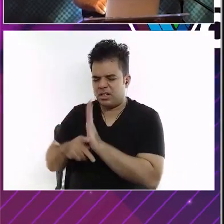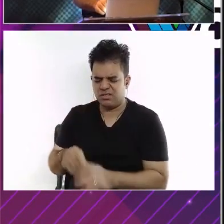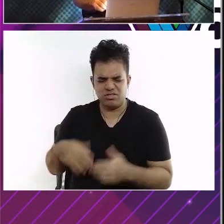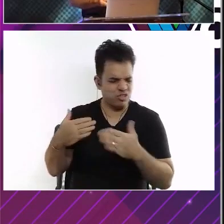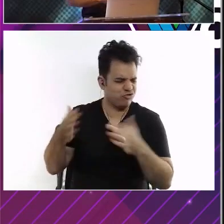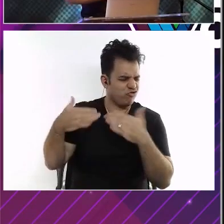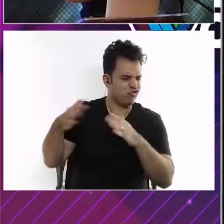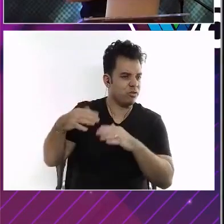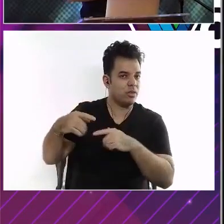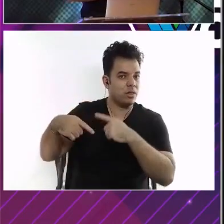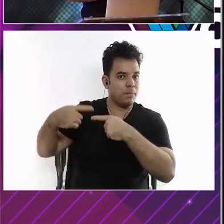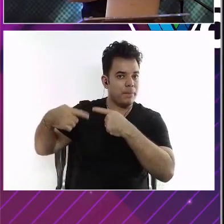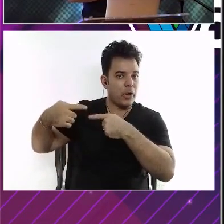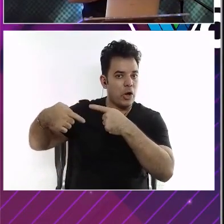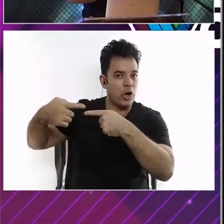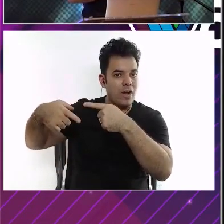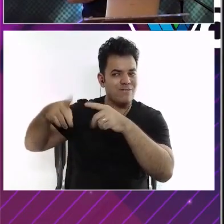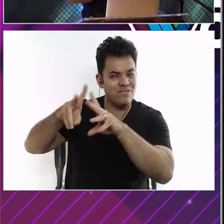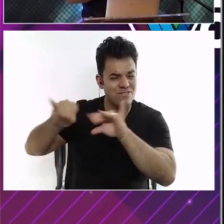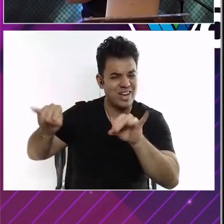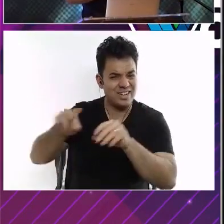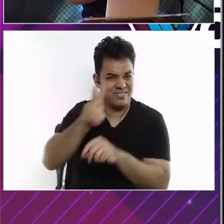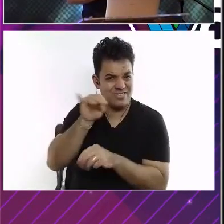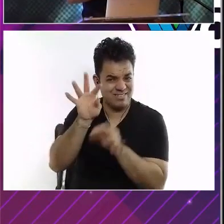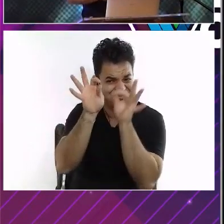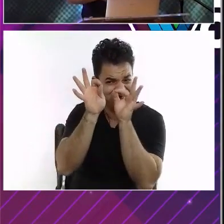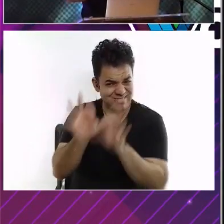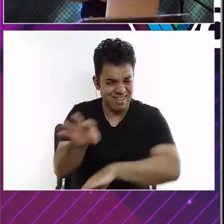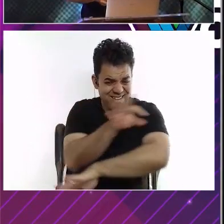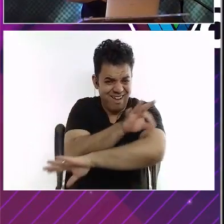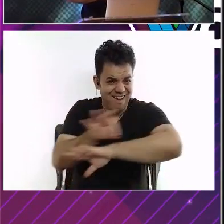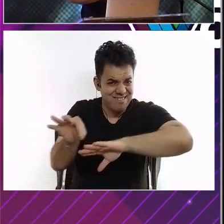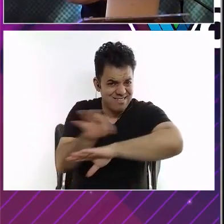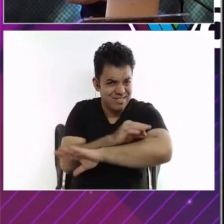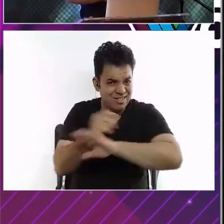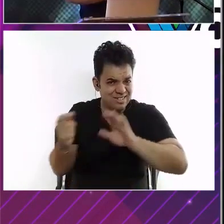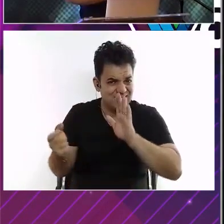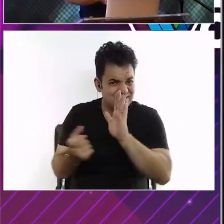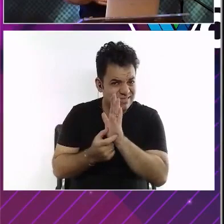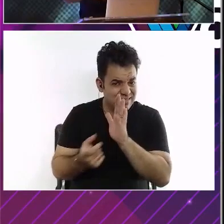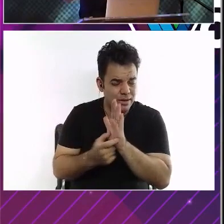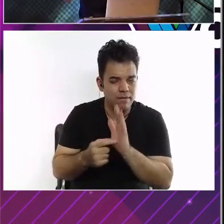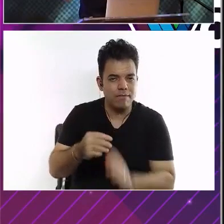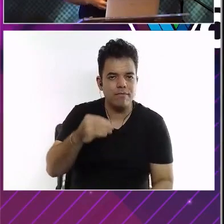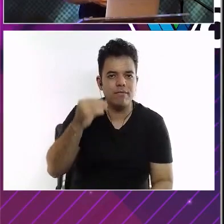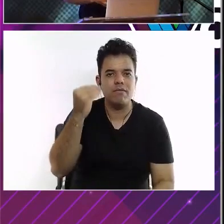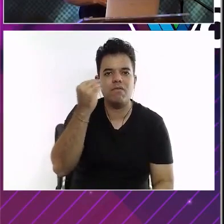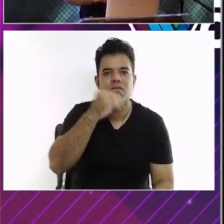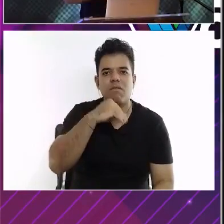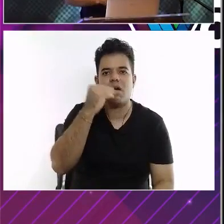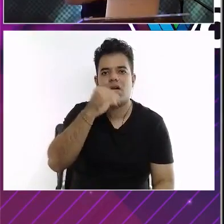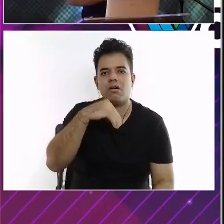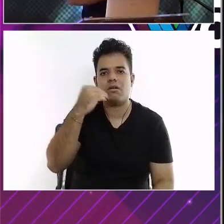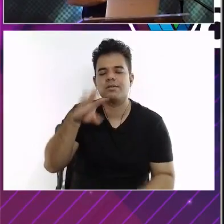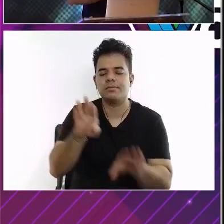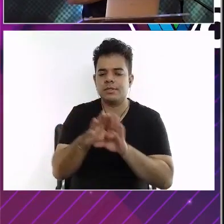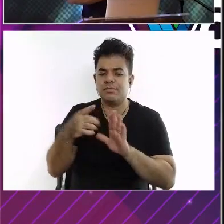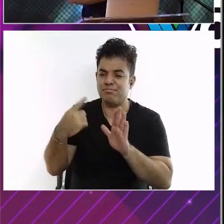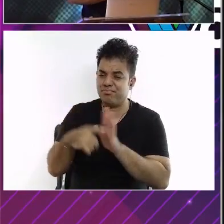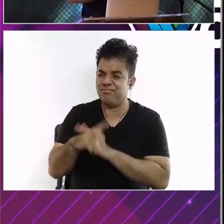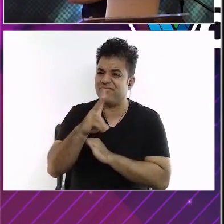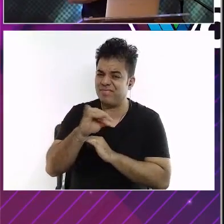e quase certamente irá resultar, numa arquitetura de software complexa e frágil, que vai matar